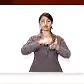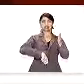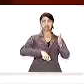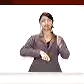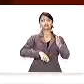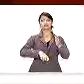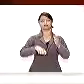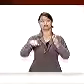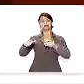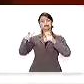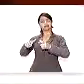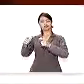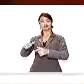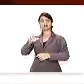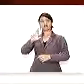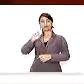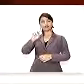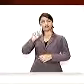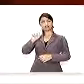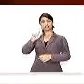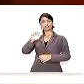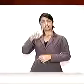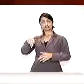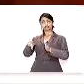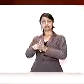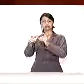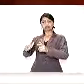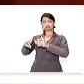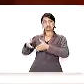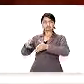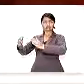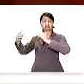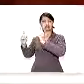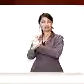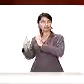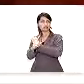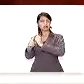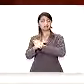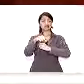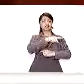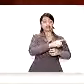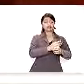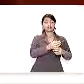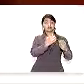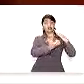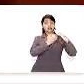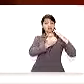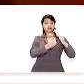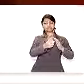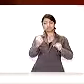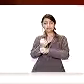pelo Departamento de Estrada de Rodagem Estado de São Paulo Dr que objetivaram execução de obras e serviço de recapeamento da